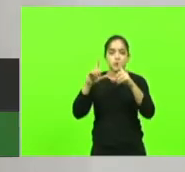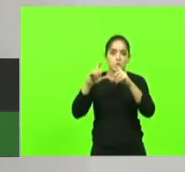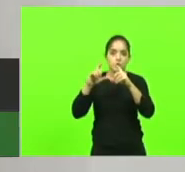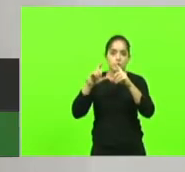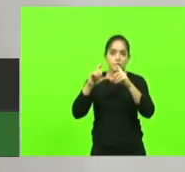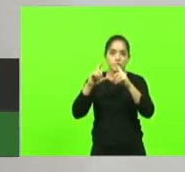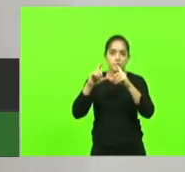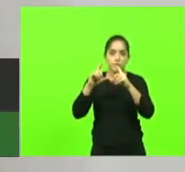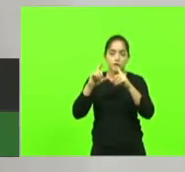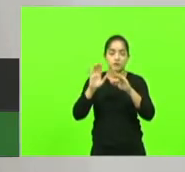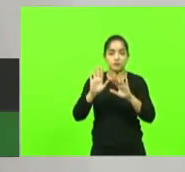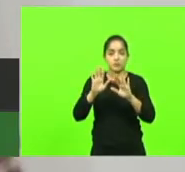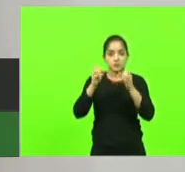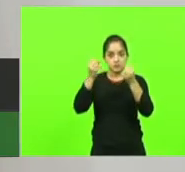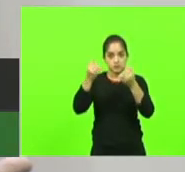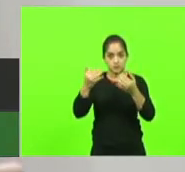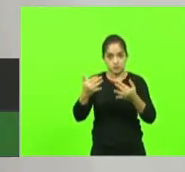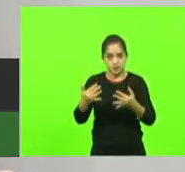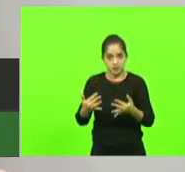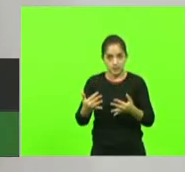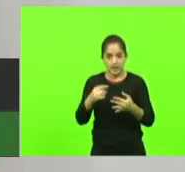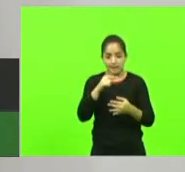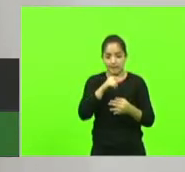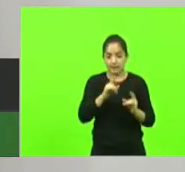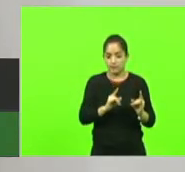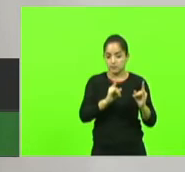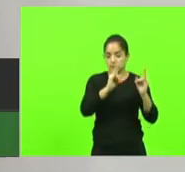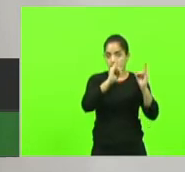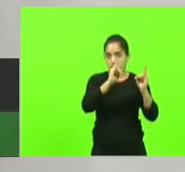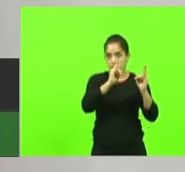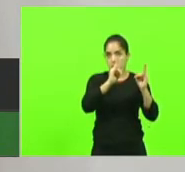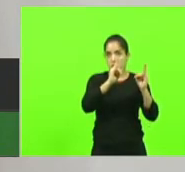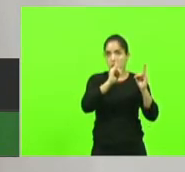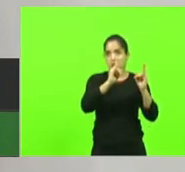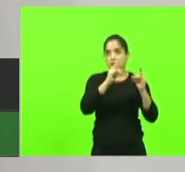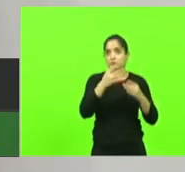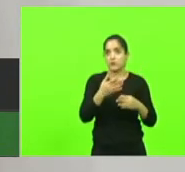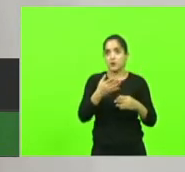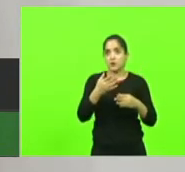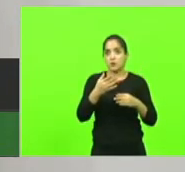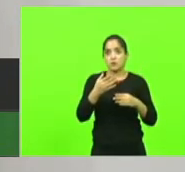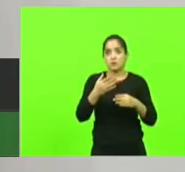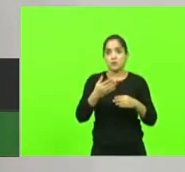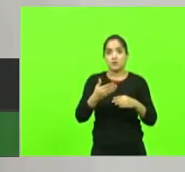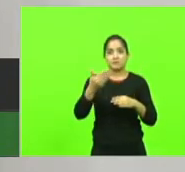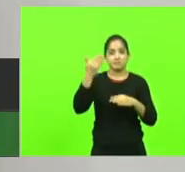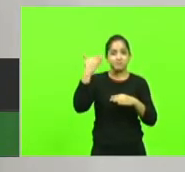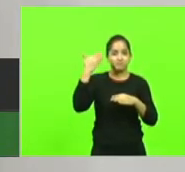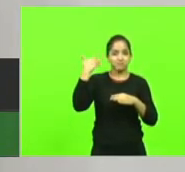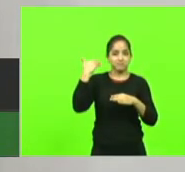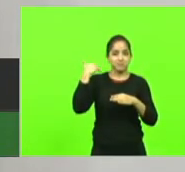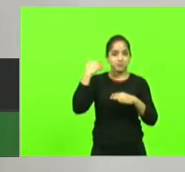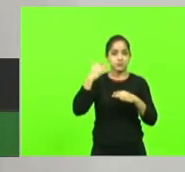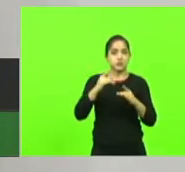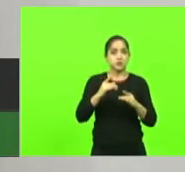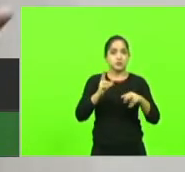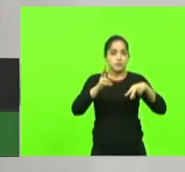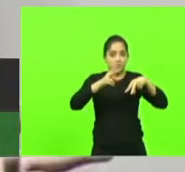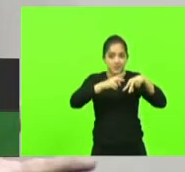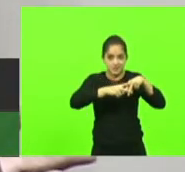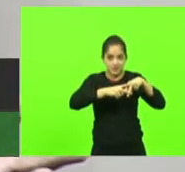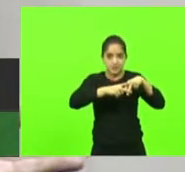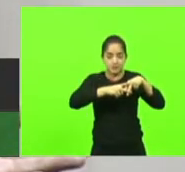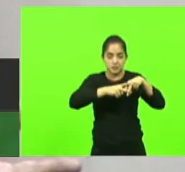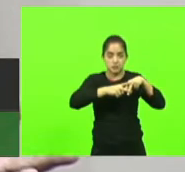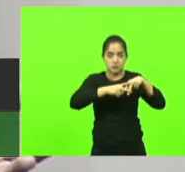queria explicar que esse imóvel é o imóvel do antigo presídio do Matadouro, como a